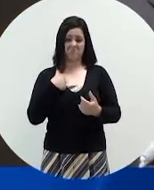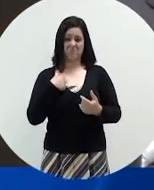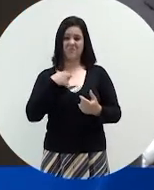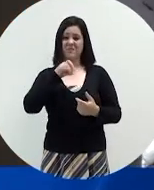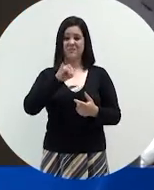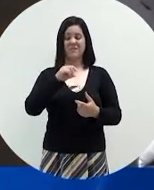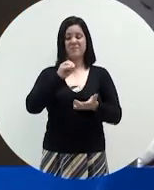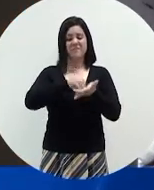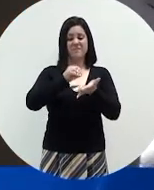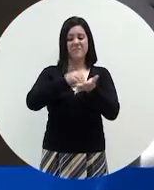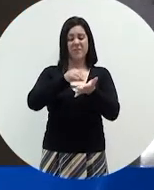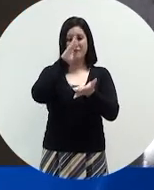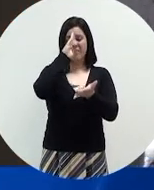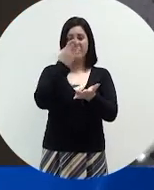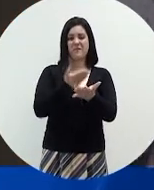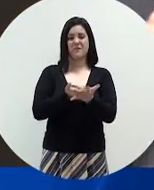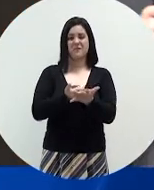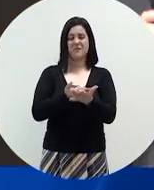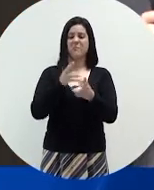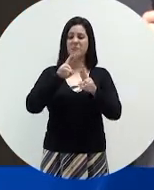as coisas,